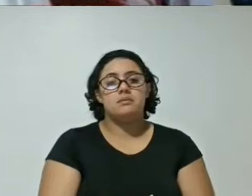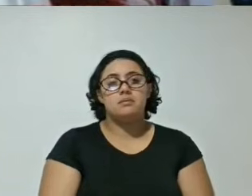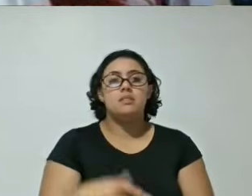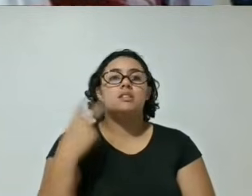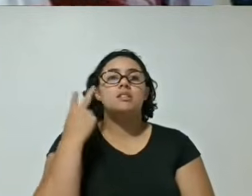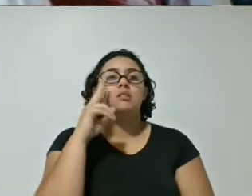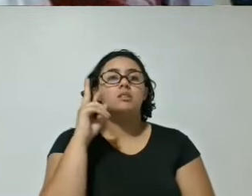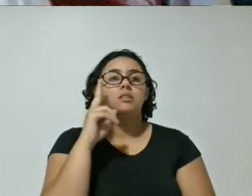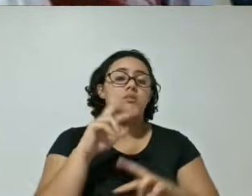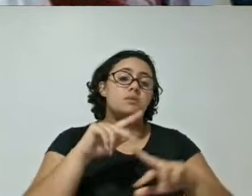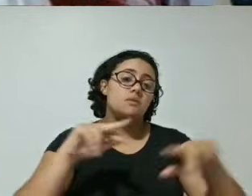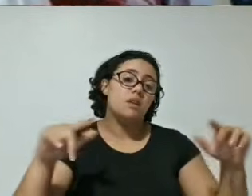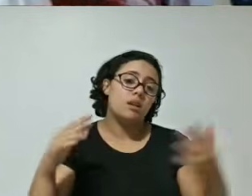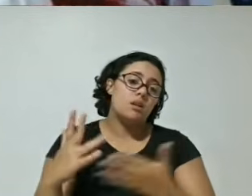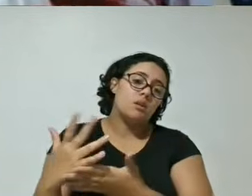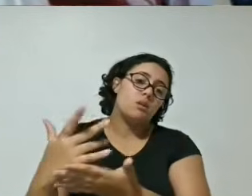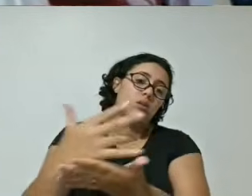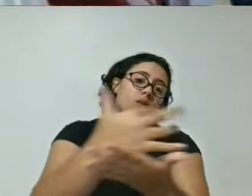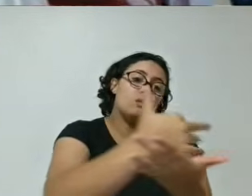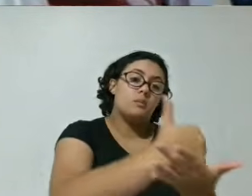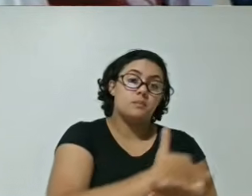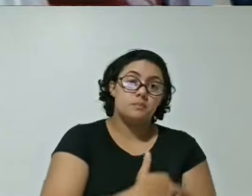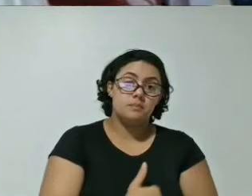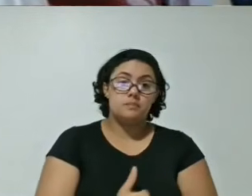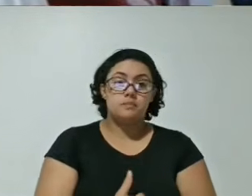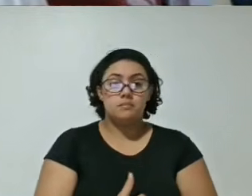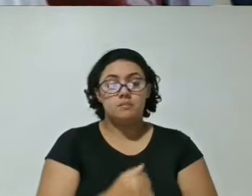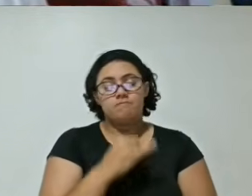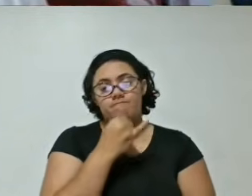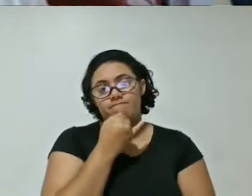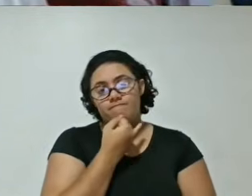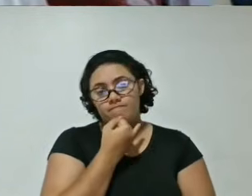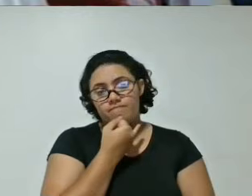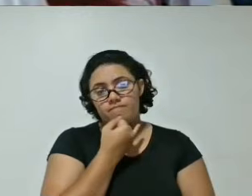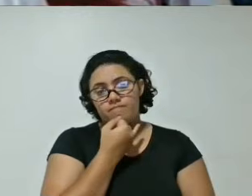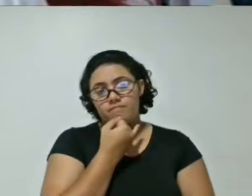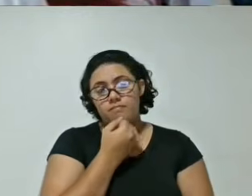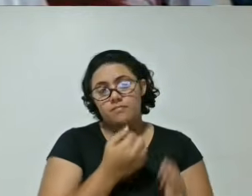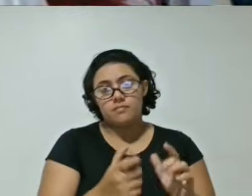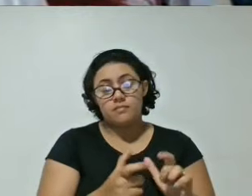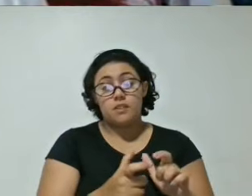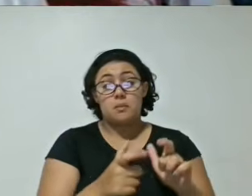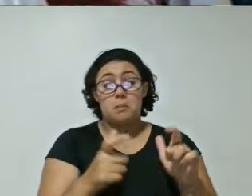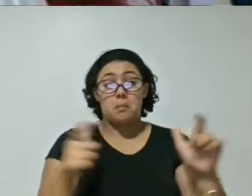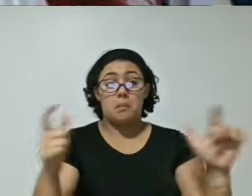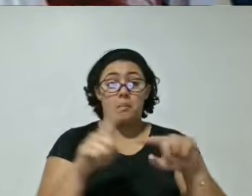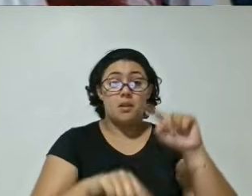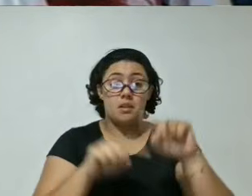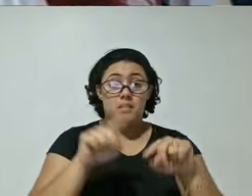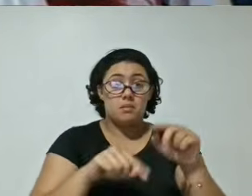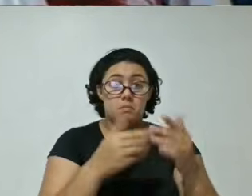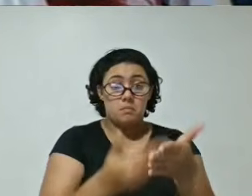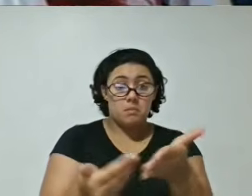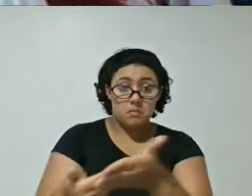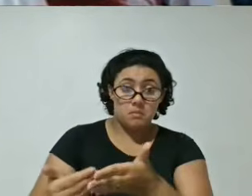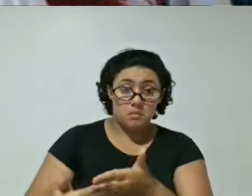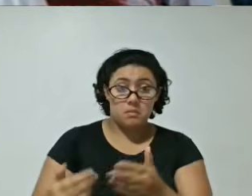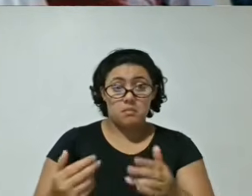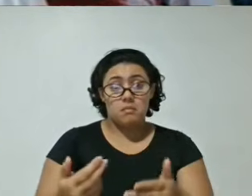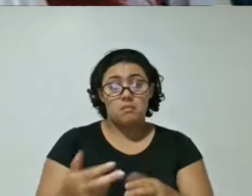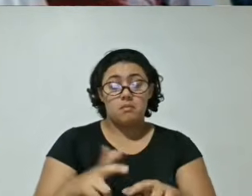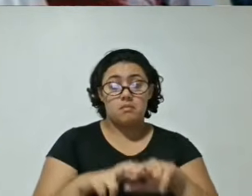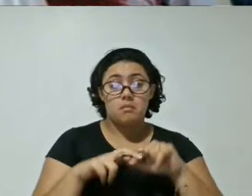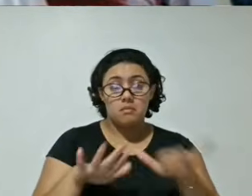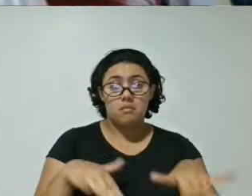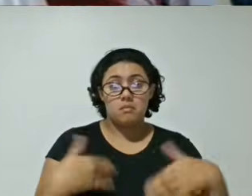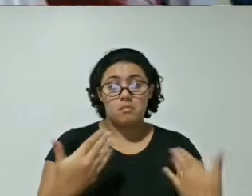foram coletadas ali, né? Que, infelizmente, boa parte desse material se perdeu por conta de uma falha, assim,